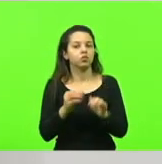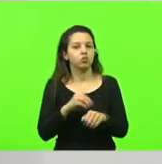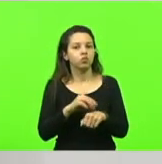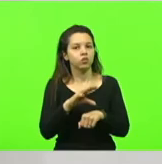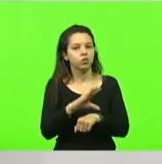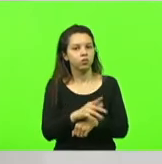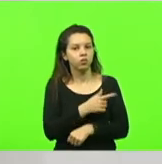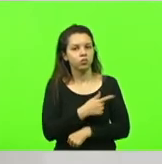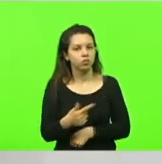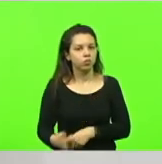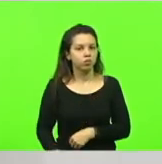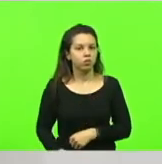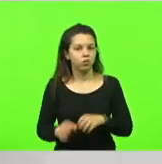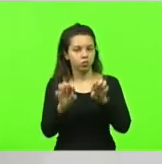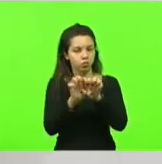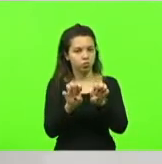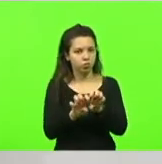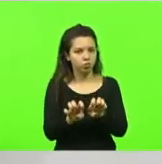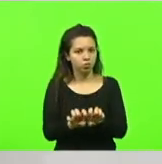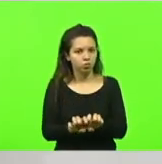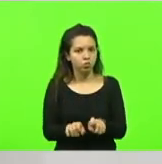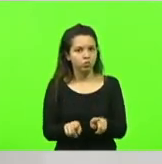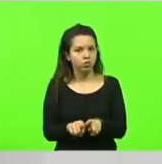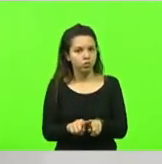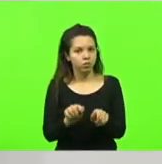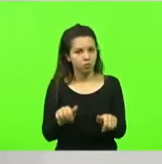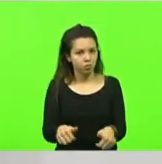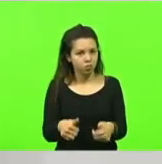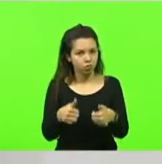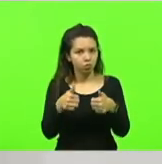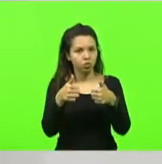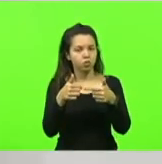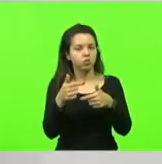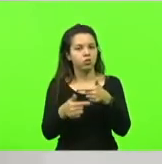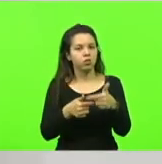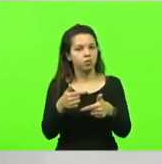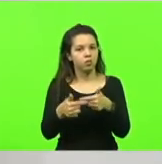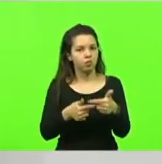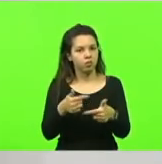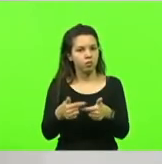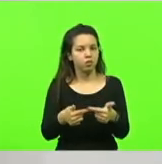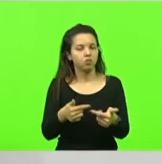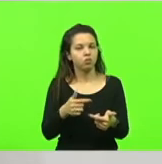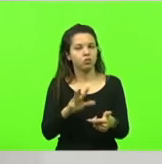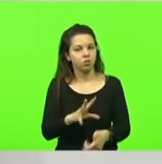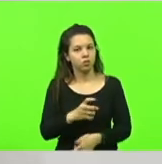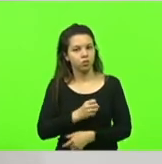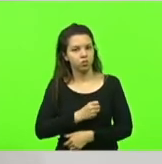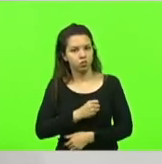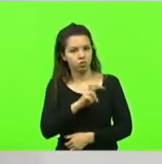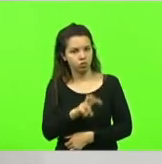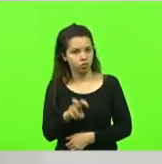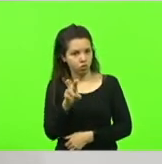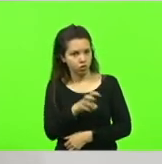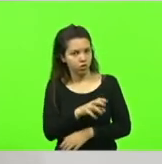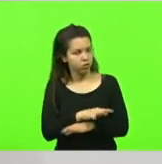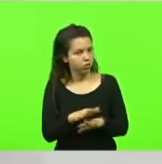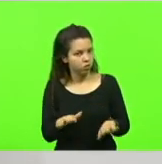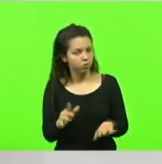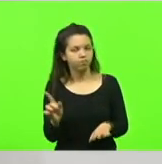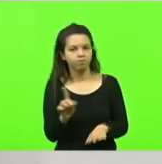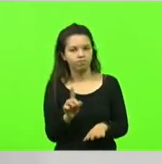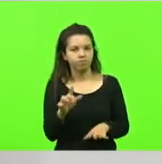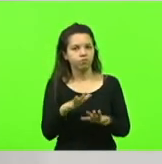funcional e a melhoria das condições de trabalho do SAMU, não só no município de Xanxerê, mas em todo o estado de Santa Catarina. Através